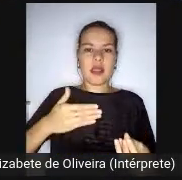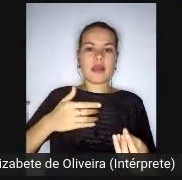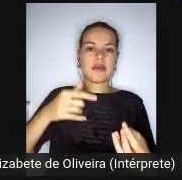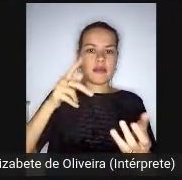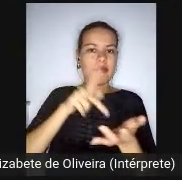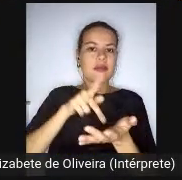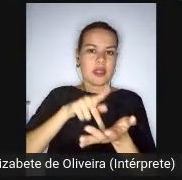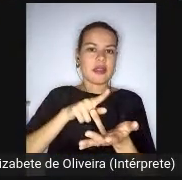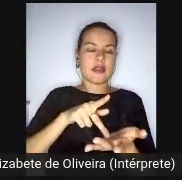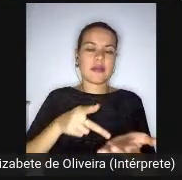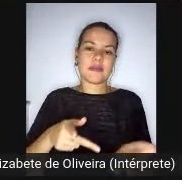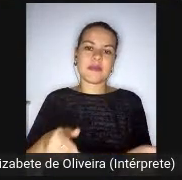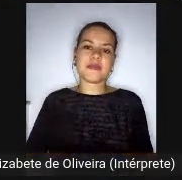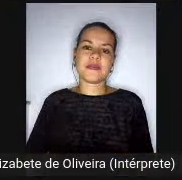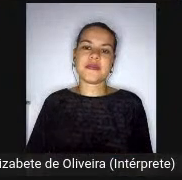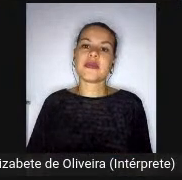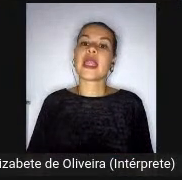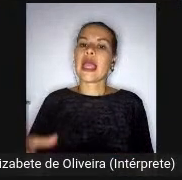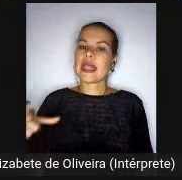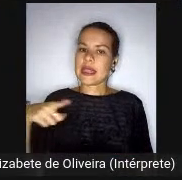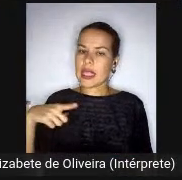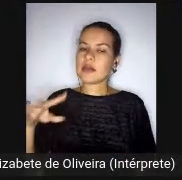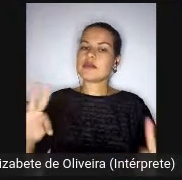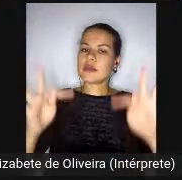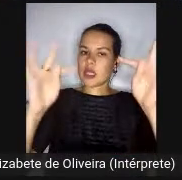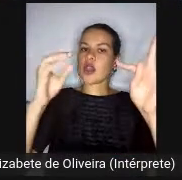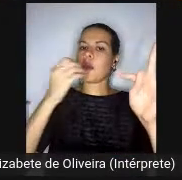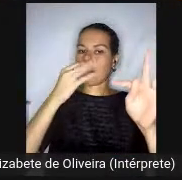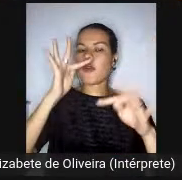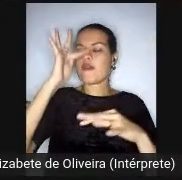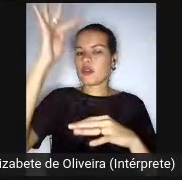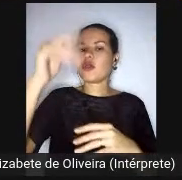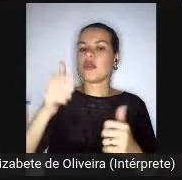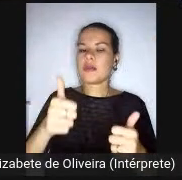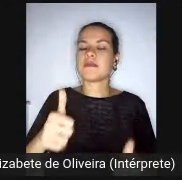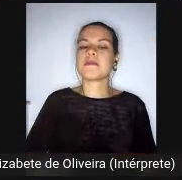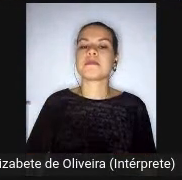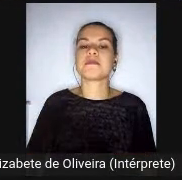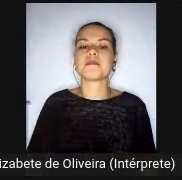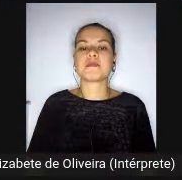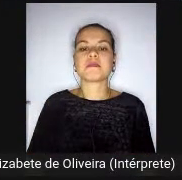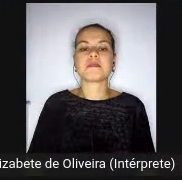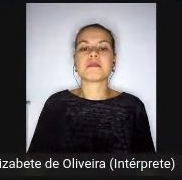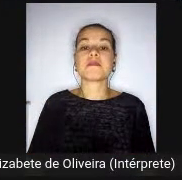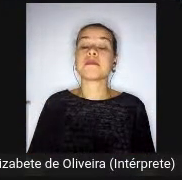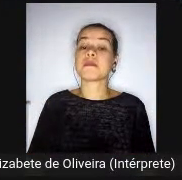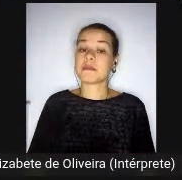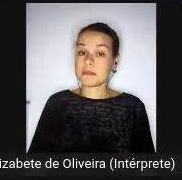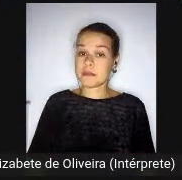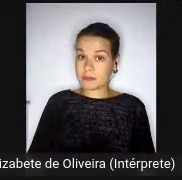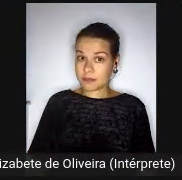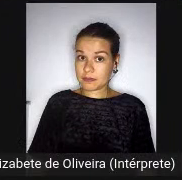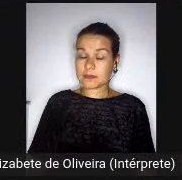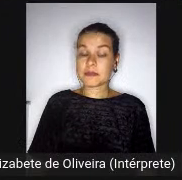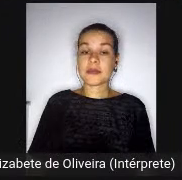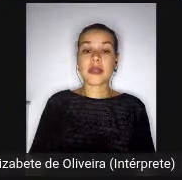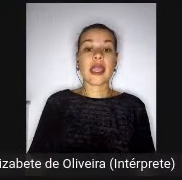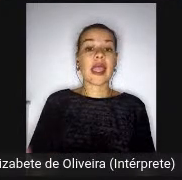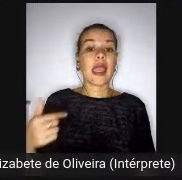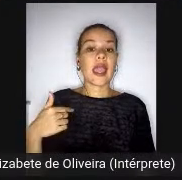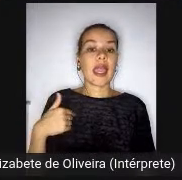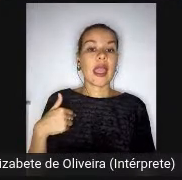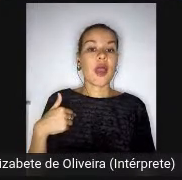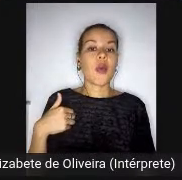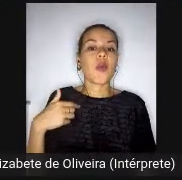daquela pessoa é o meu tecnologia que eu vejo com bastante promissora depois bem ah ah eu não quero falar em